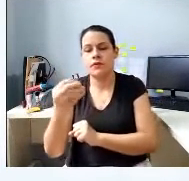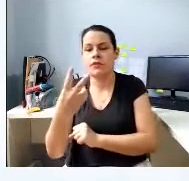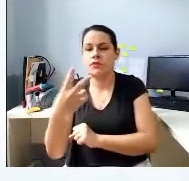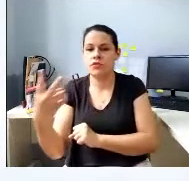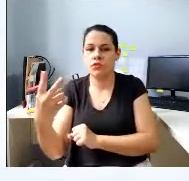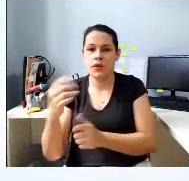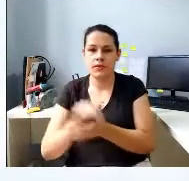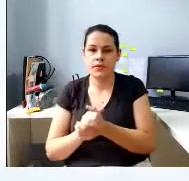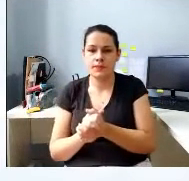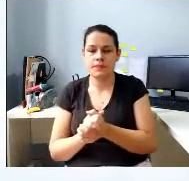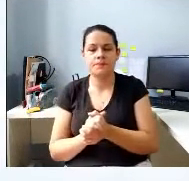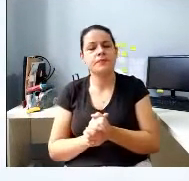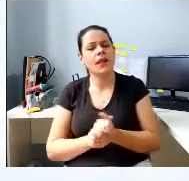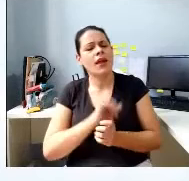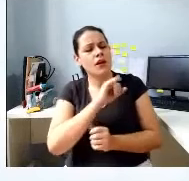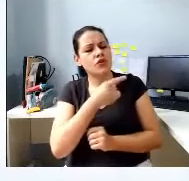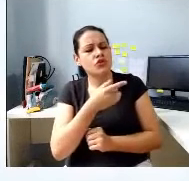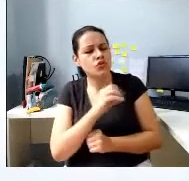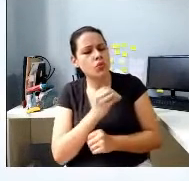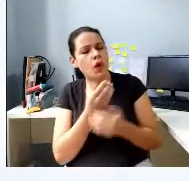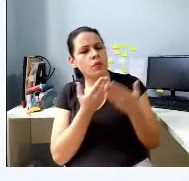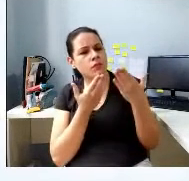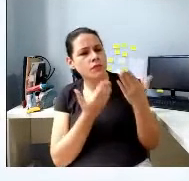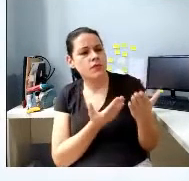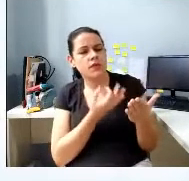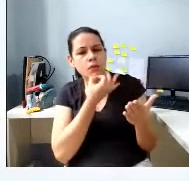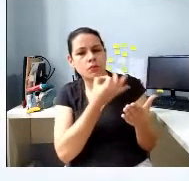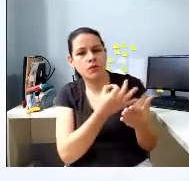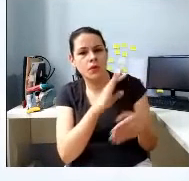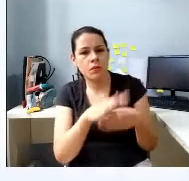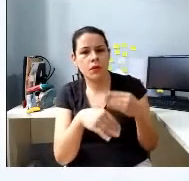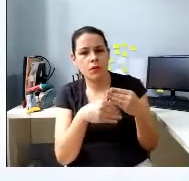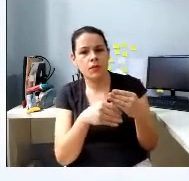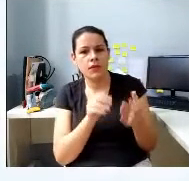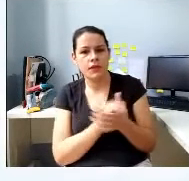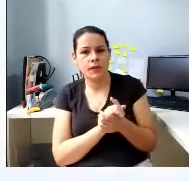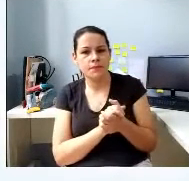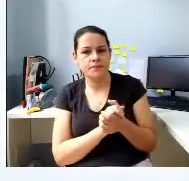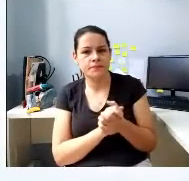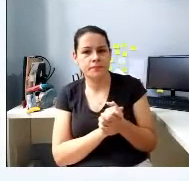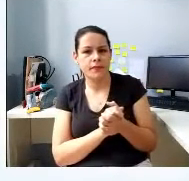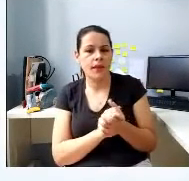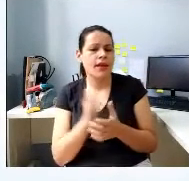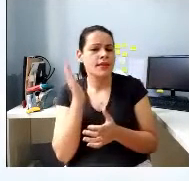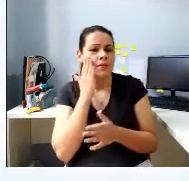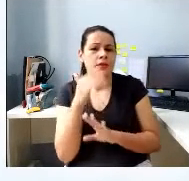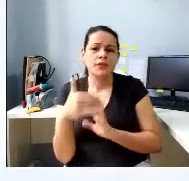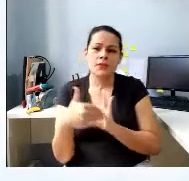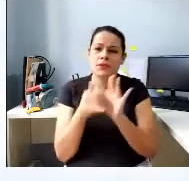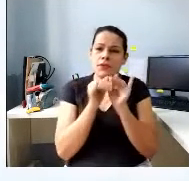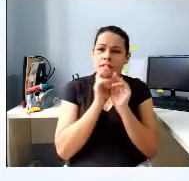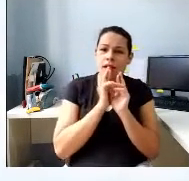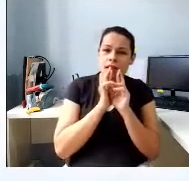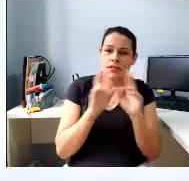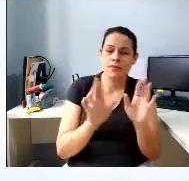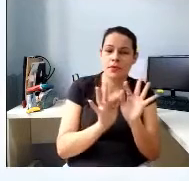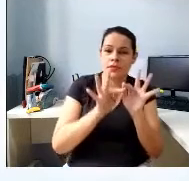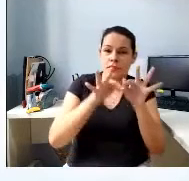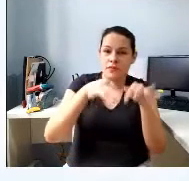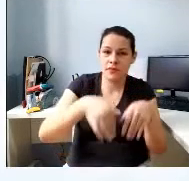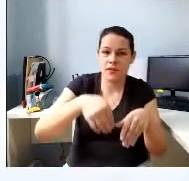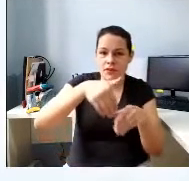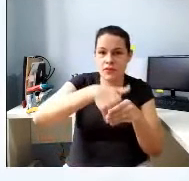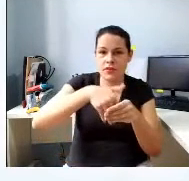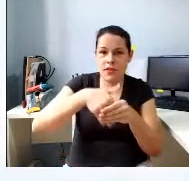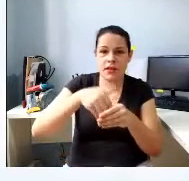João, e você? Qual é o teu palpite? Levando em conta os resultados eleitorais, no que